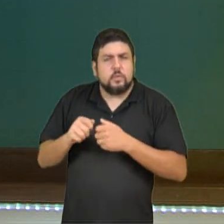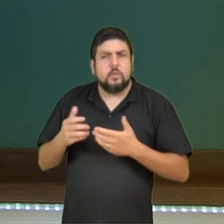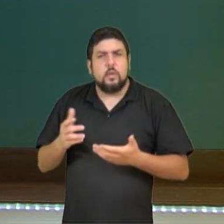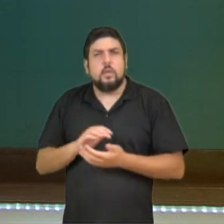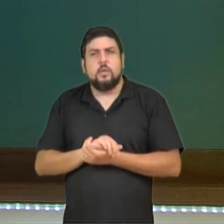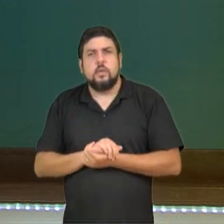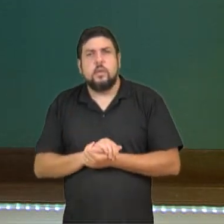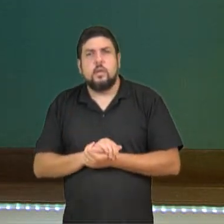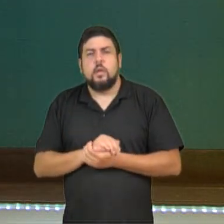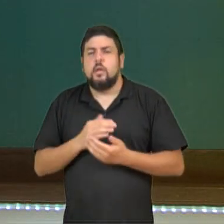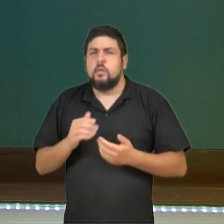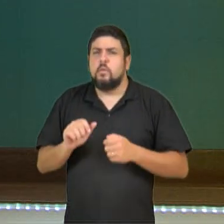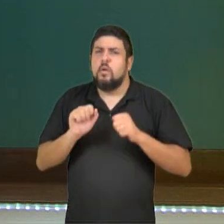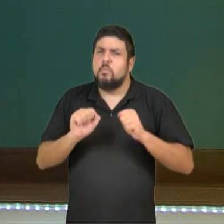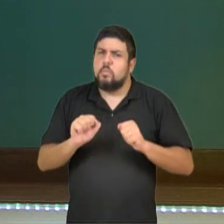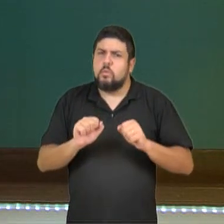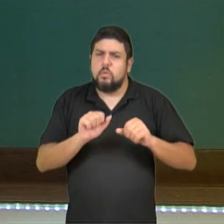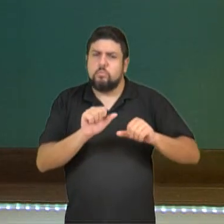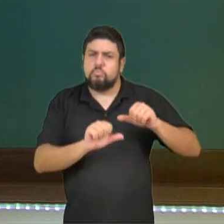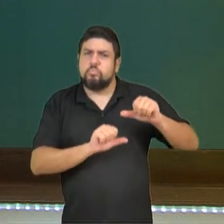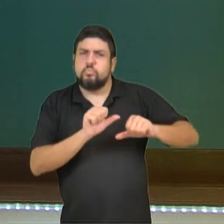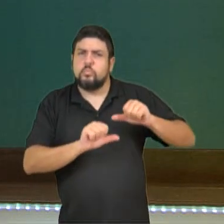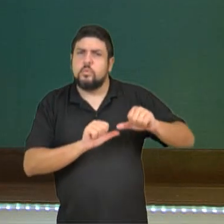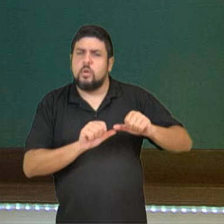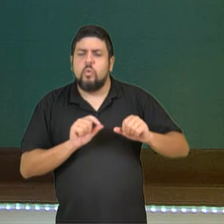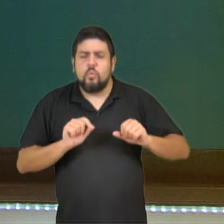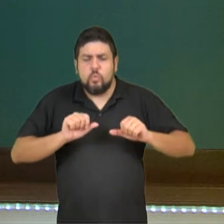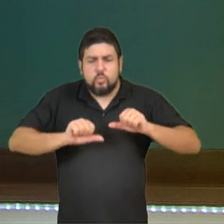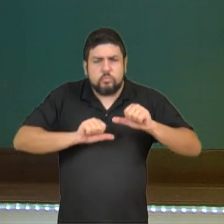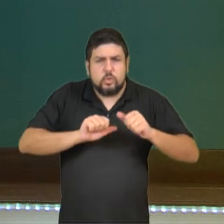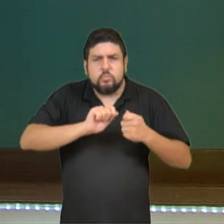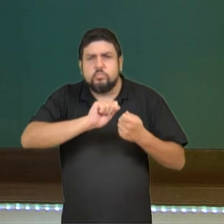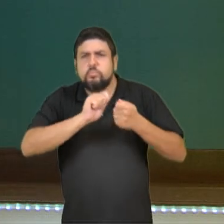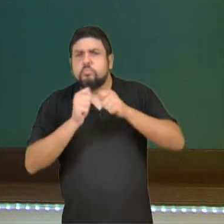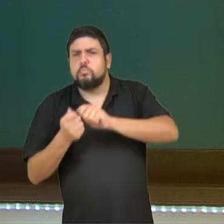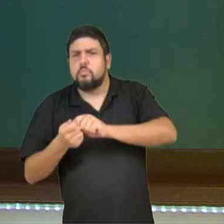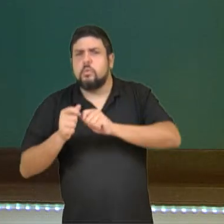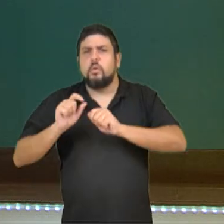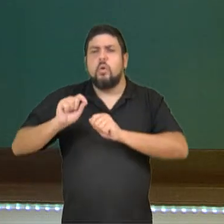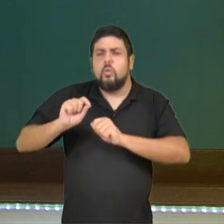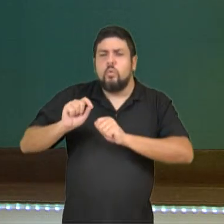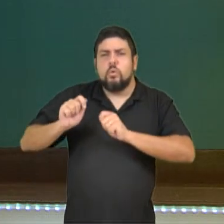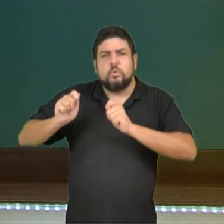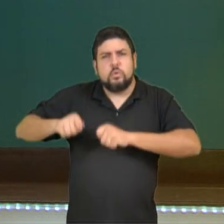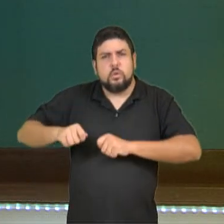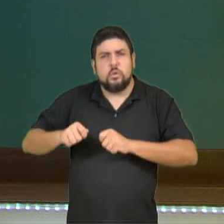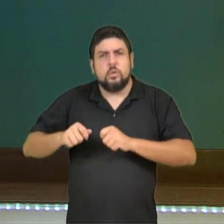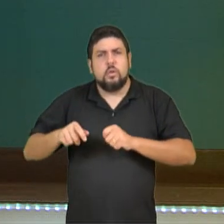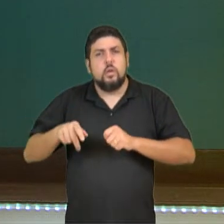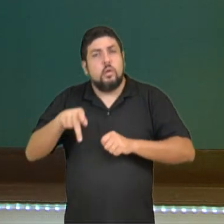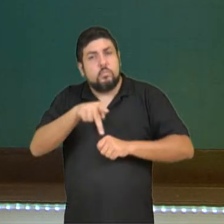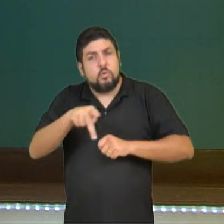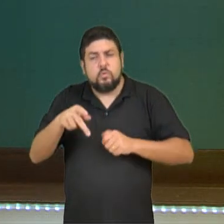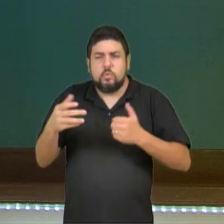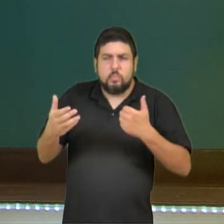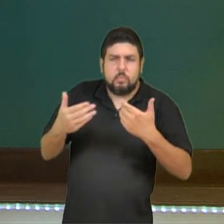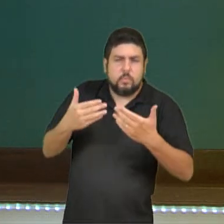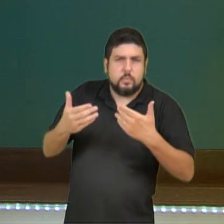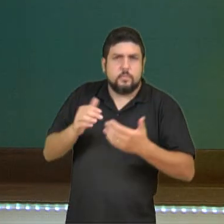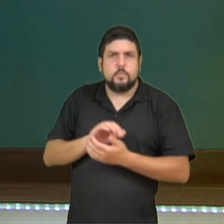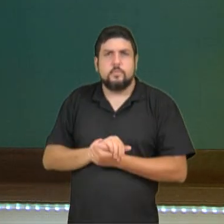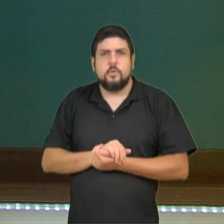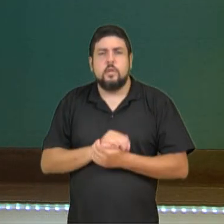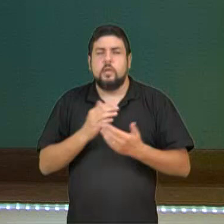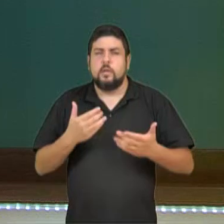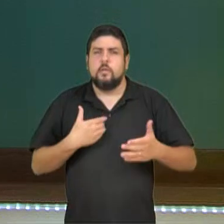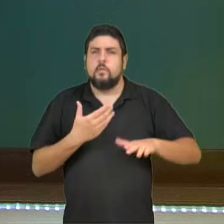ponderando o que pode ser modificado, o que pode ser mantido, o que dá para mudar, o que não dá. O professor vai conversar com você um pouquinho sobre isso. Então, o nosso mão